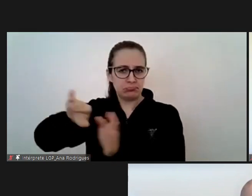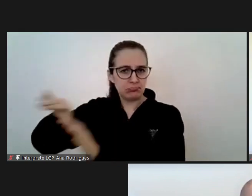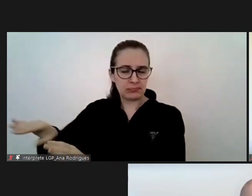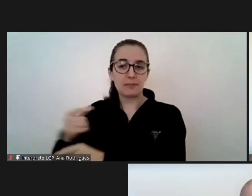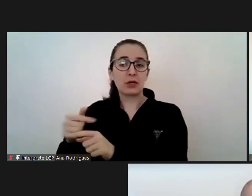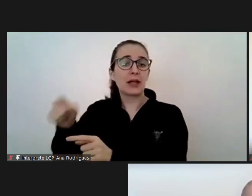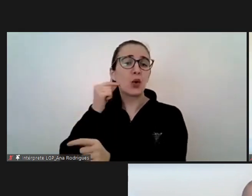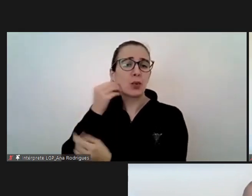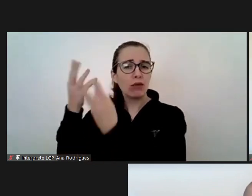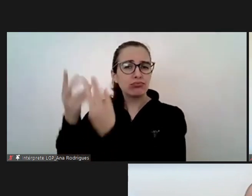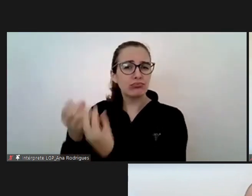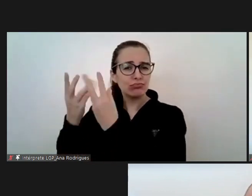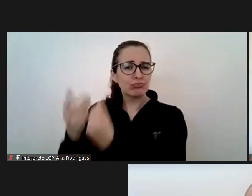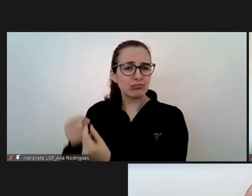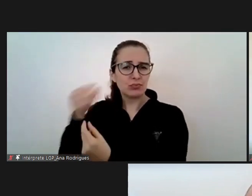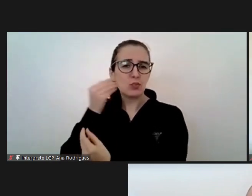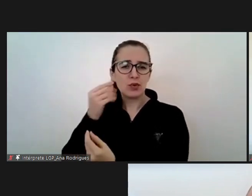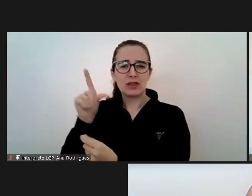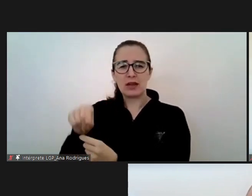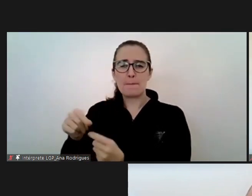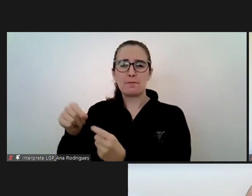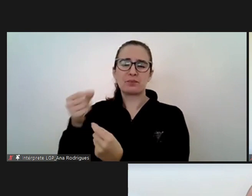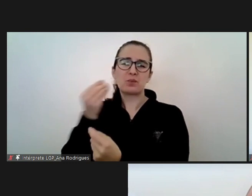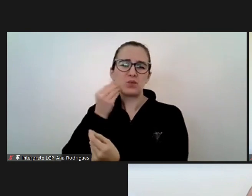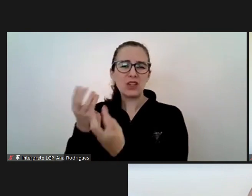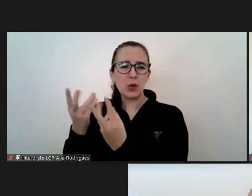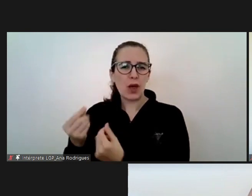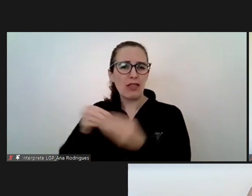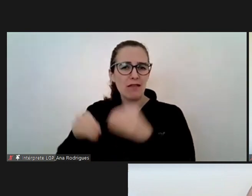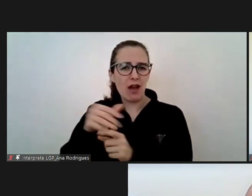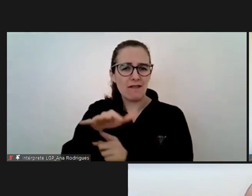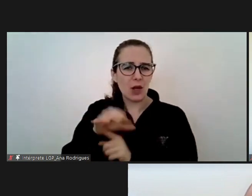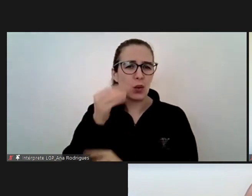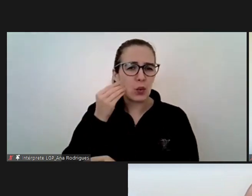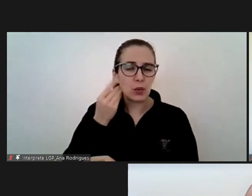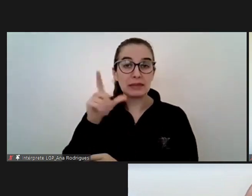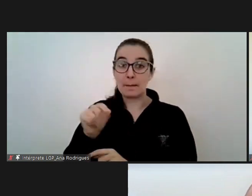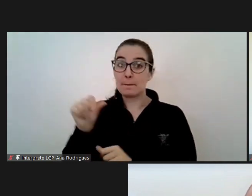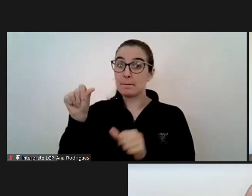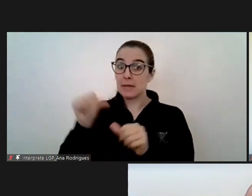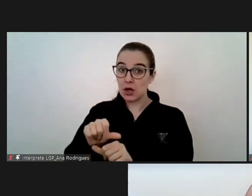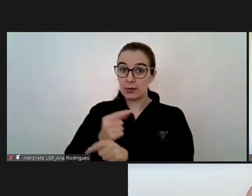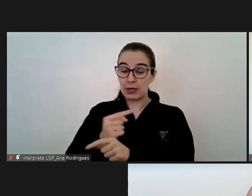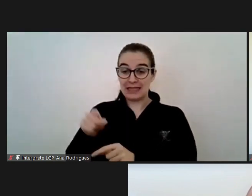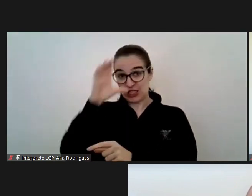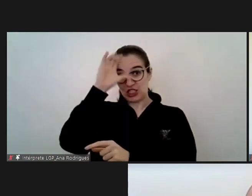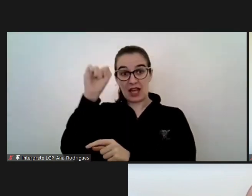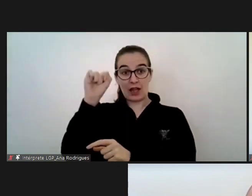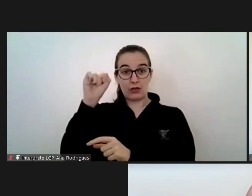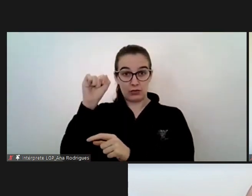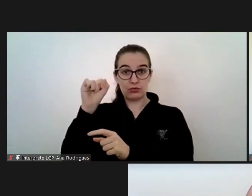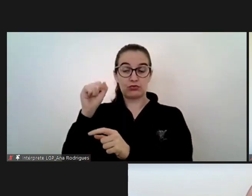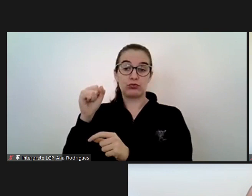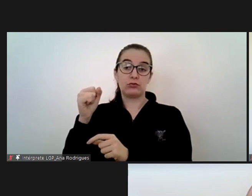que se contabilizam os ciclos da imigração, agravado pelo facto de que entre os dados oficiais de diferentes